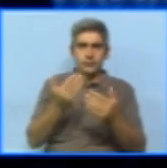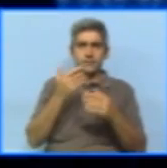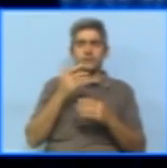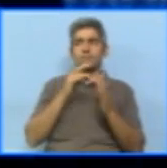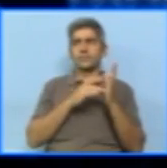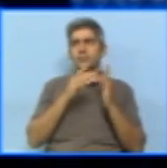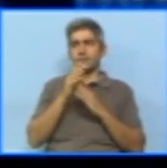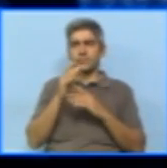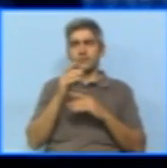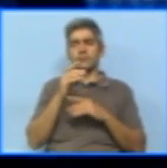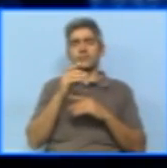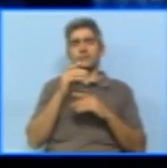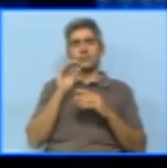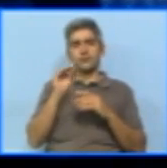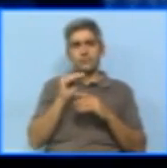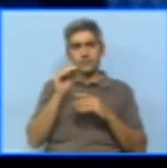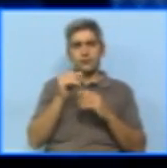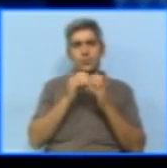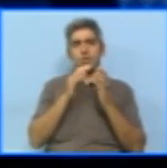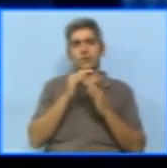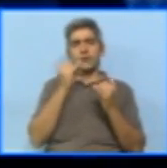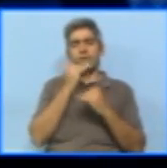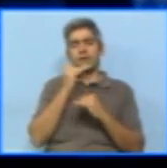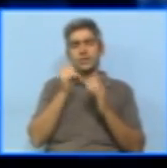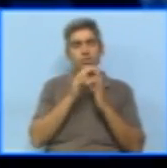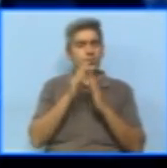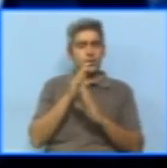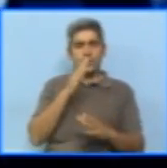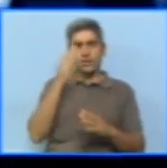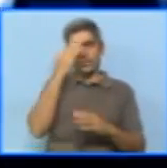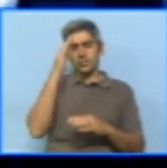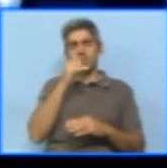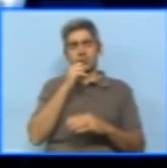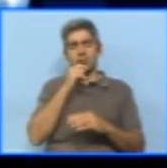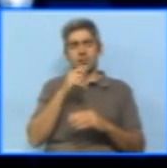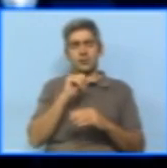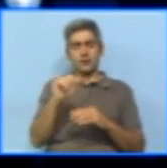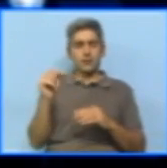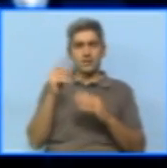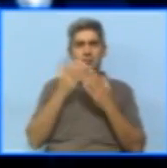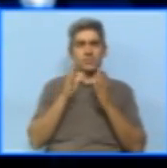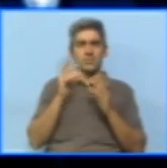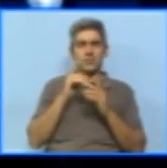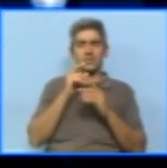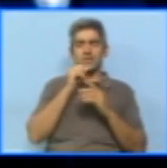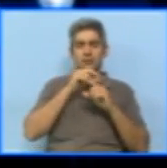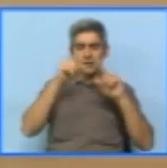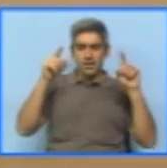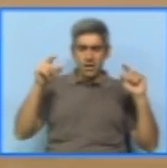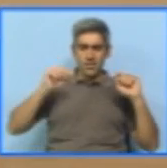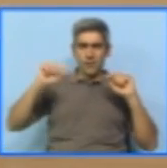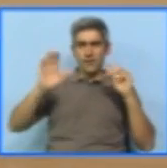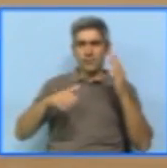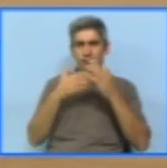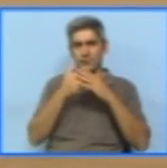Jesus proclama toda a gente feliz, toda a gente que quiser abrir-se ao reino que ele propõe, isto é,